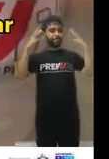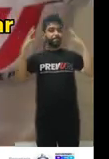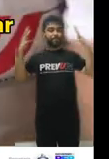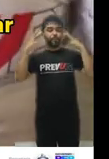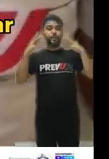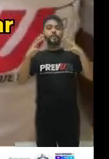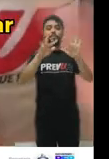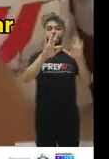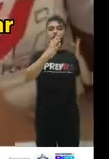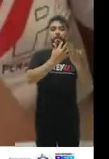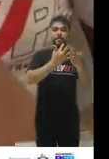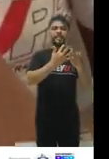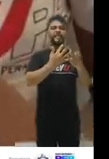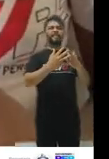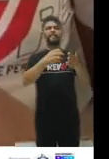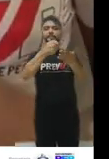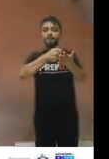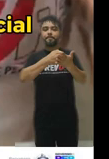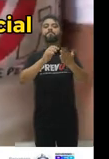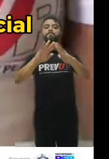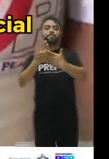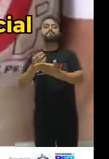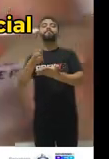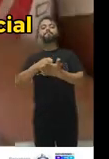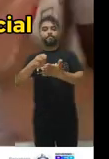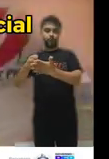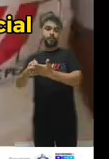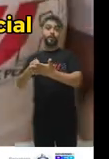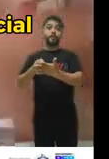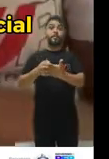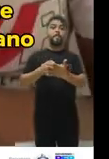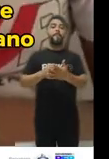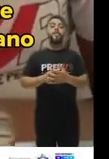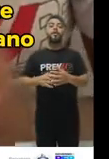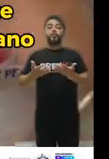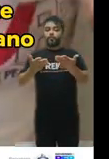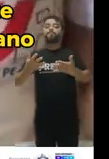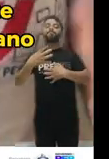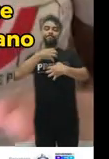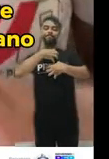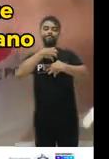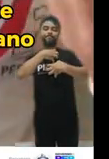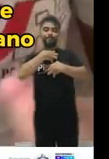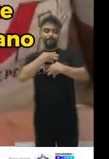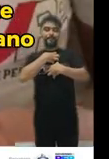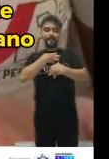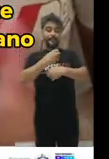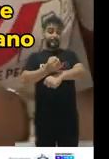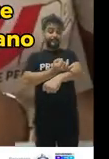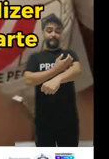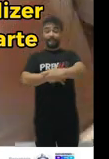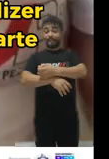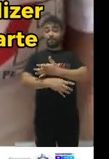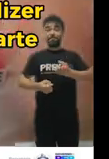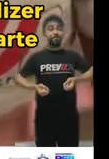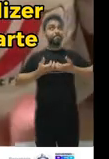seja pressão familiar, pressão da escola, toda essa pressão social, emocional que a gente carrega como ser humano,